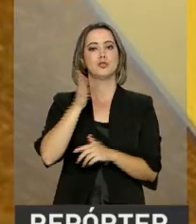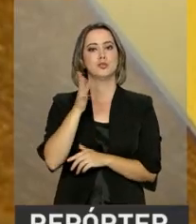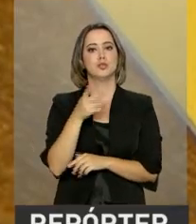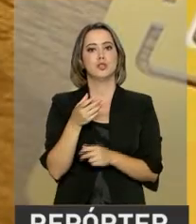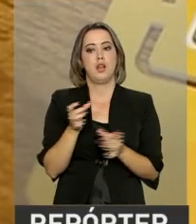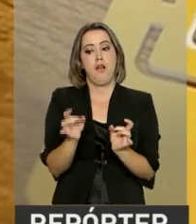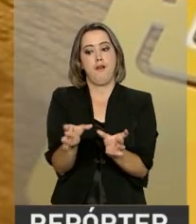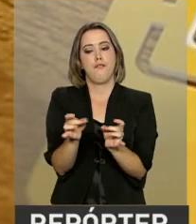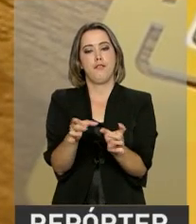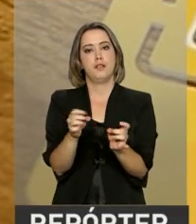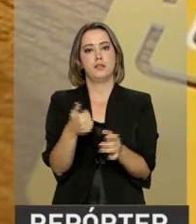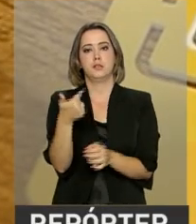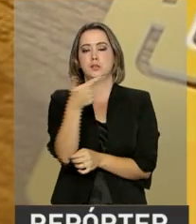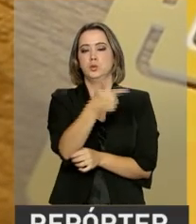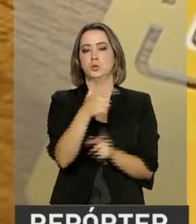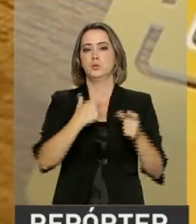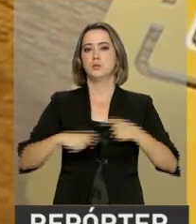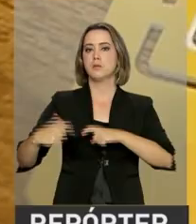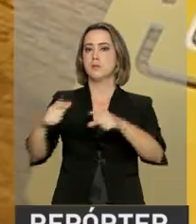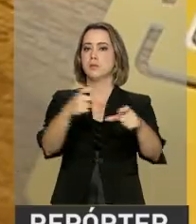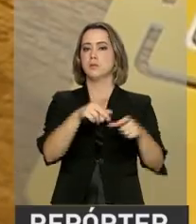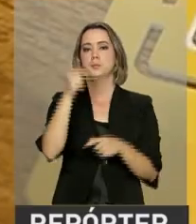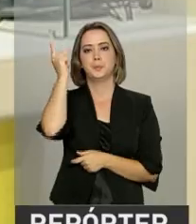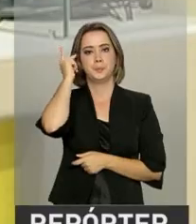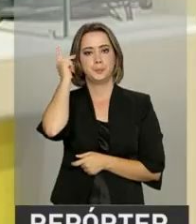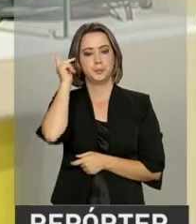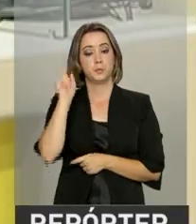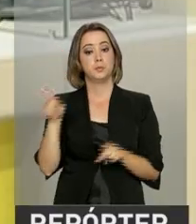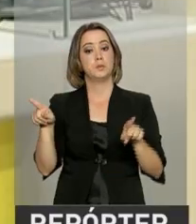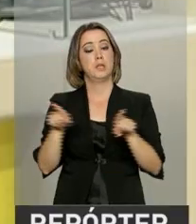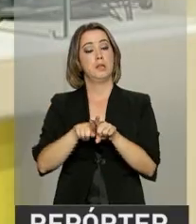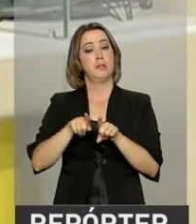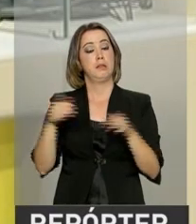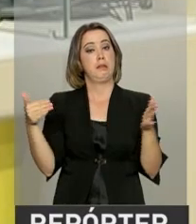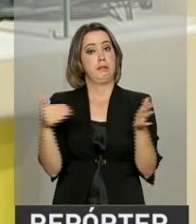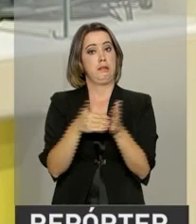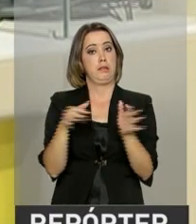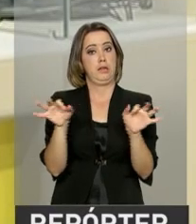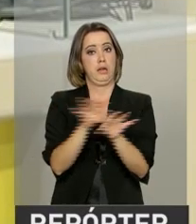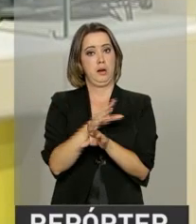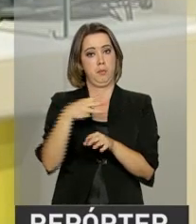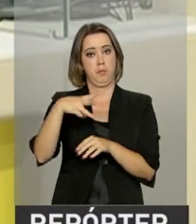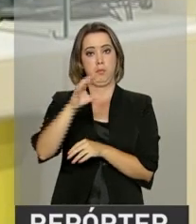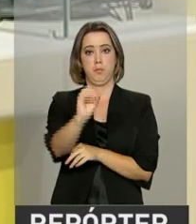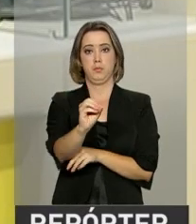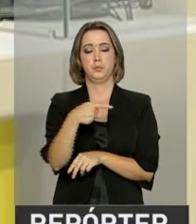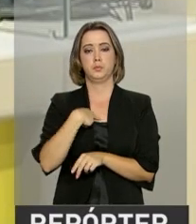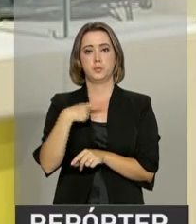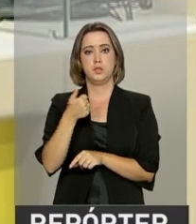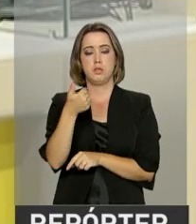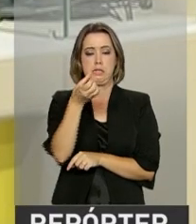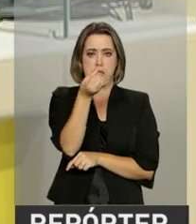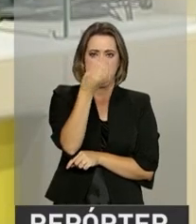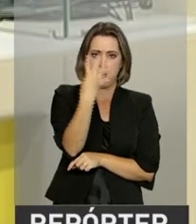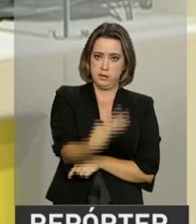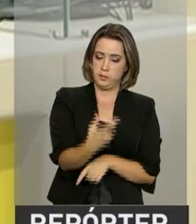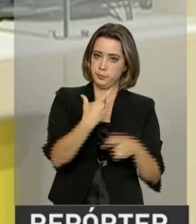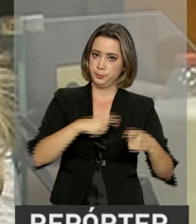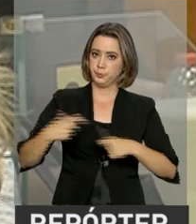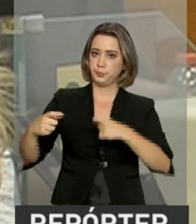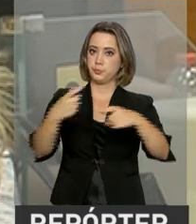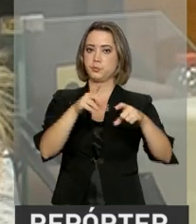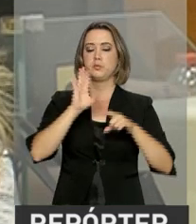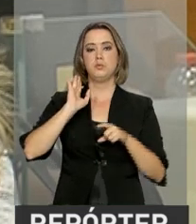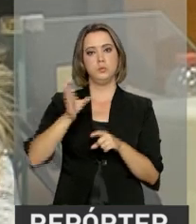venda de chips em 12 agências da capital paulista até o fim do mês de março 164 agências da região metropolitana de São